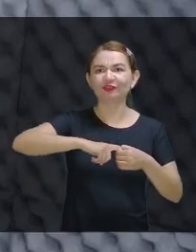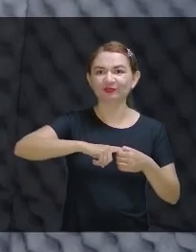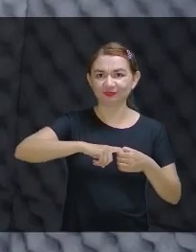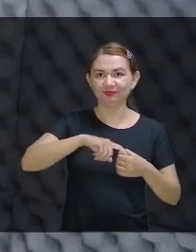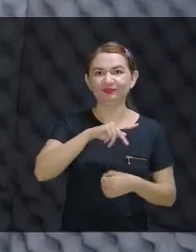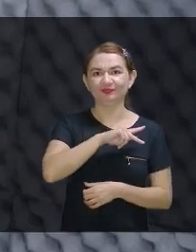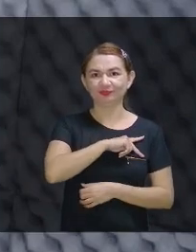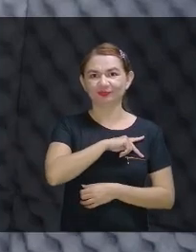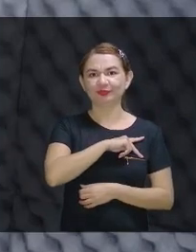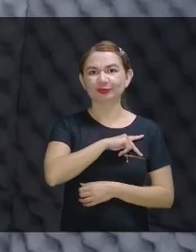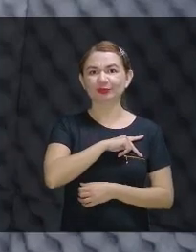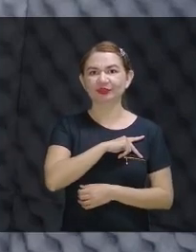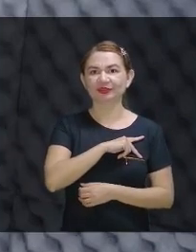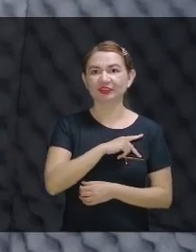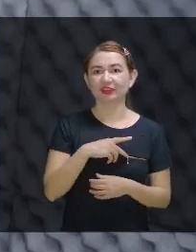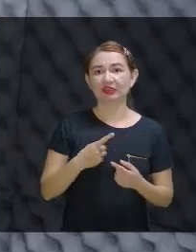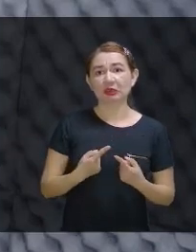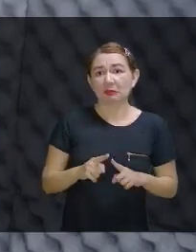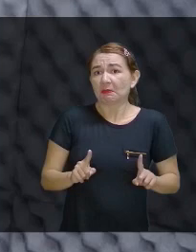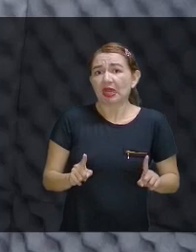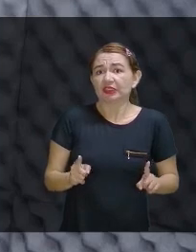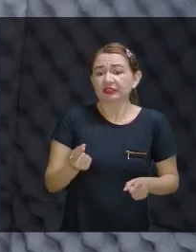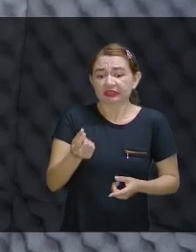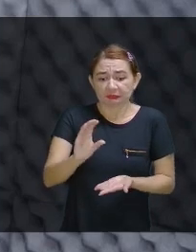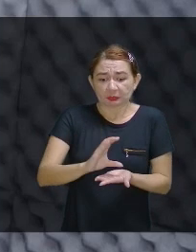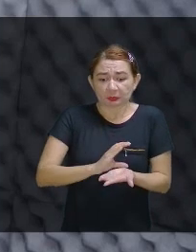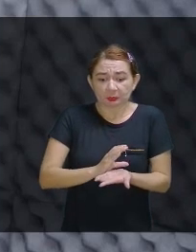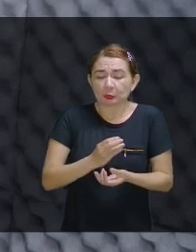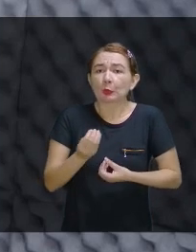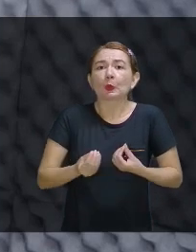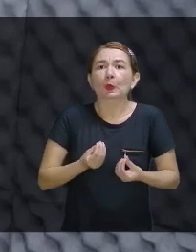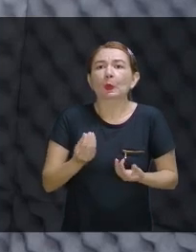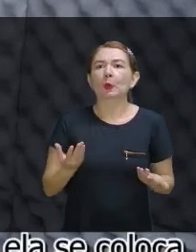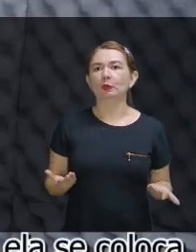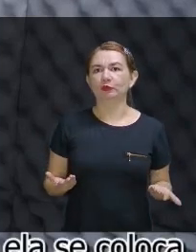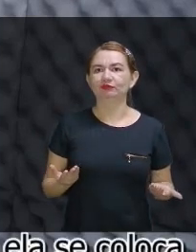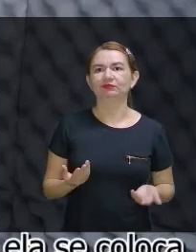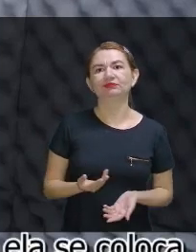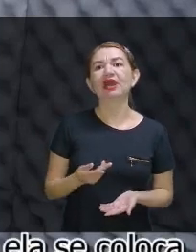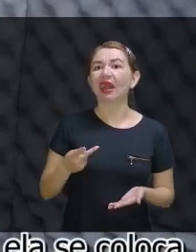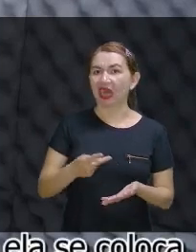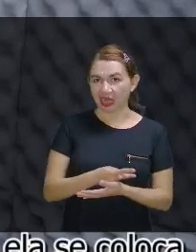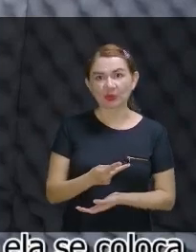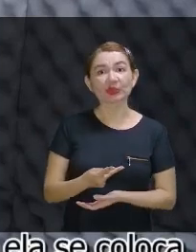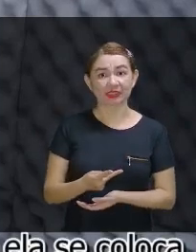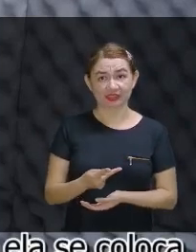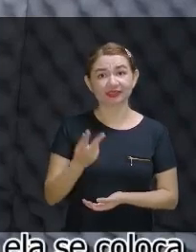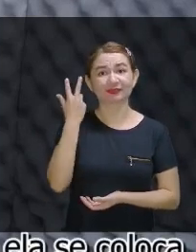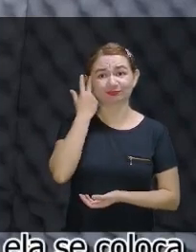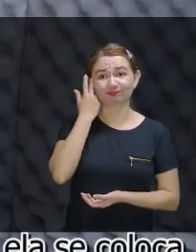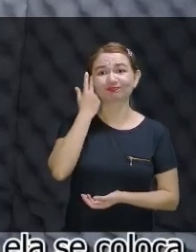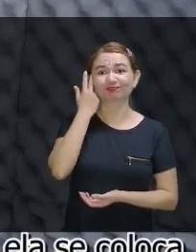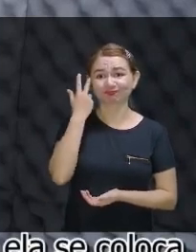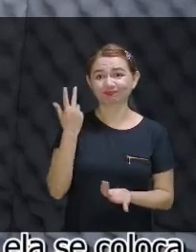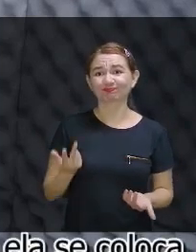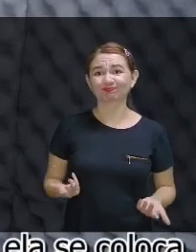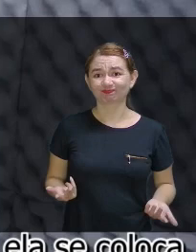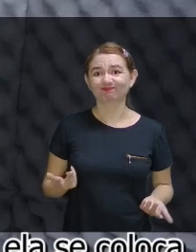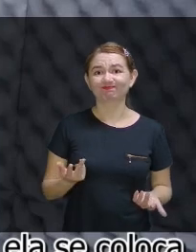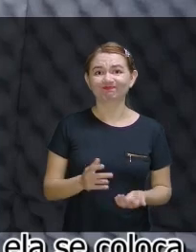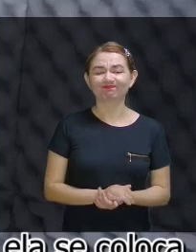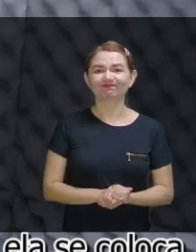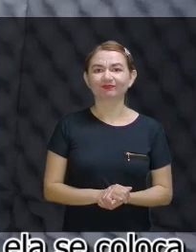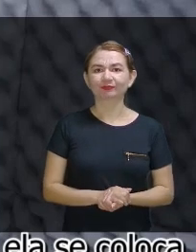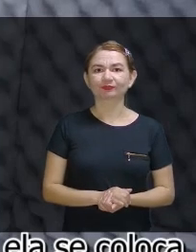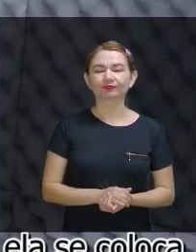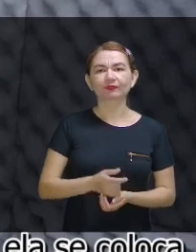dinheiro que elas nem receberam. Né? Então, isso é muito comum. Acho que começa com a conscientização da mulher quando